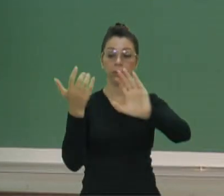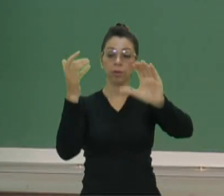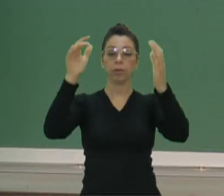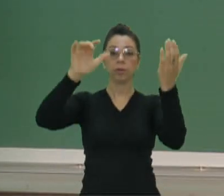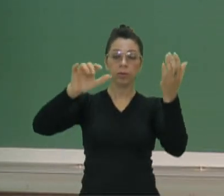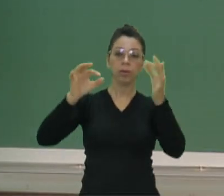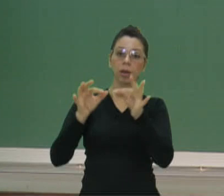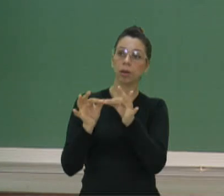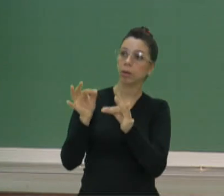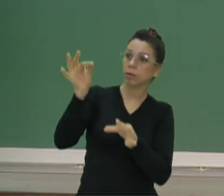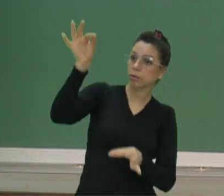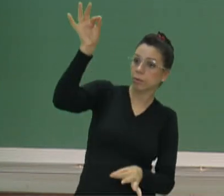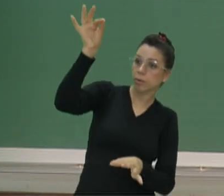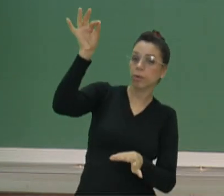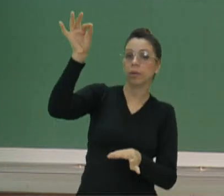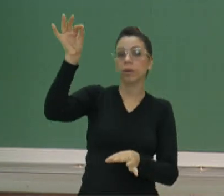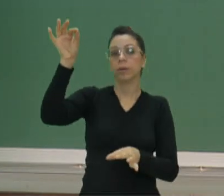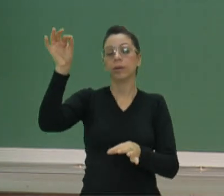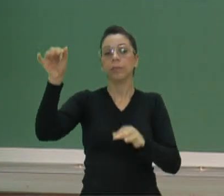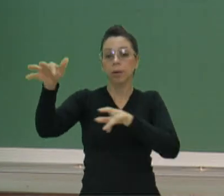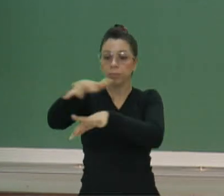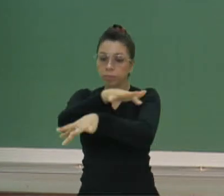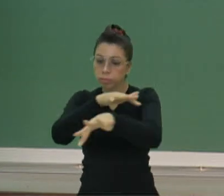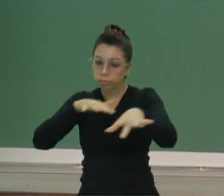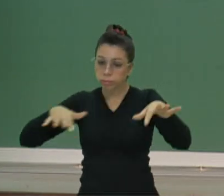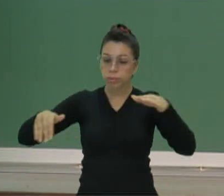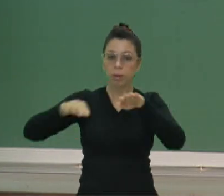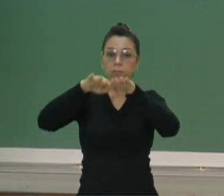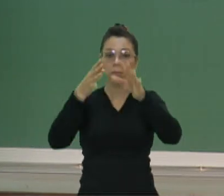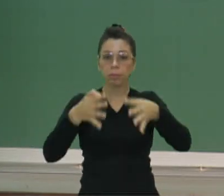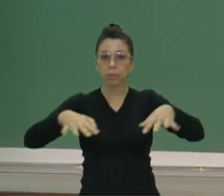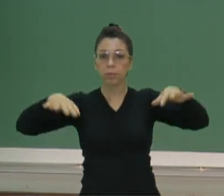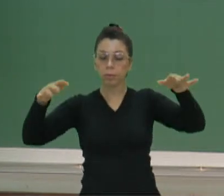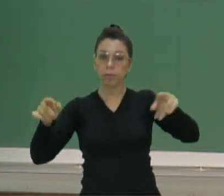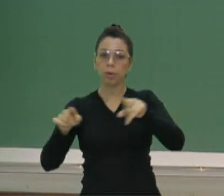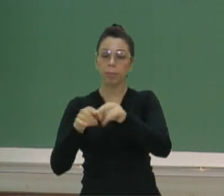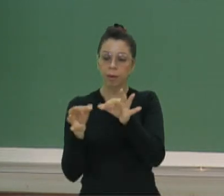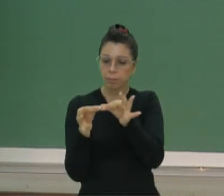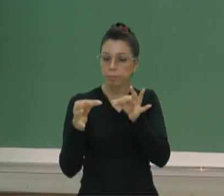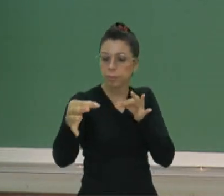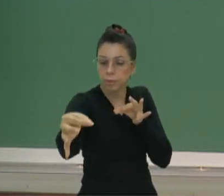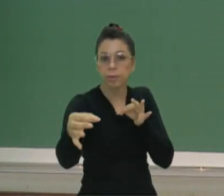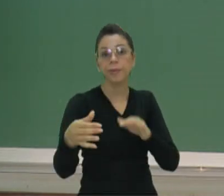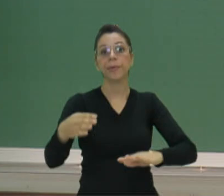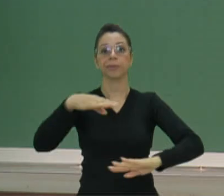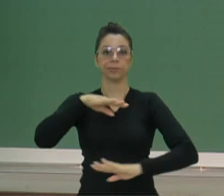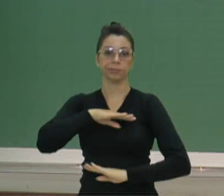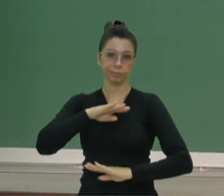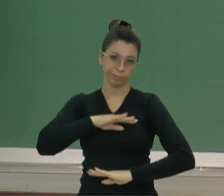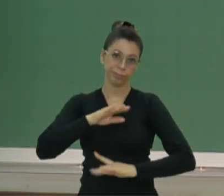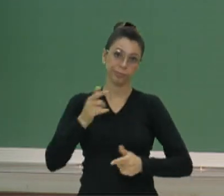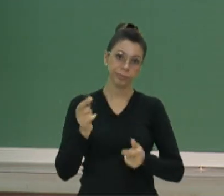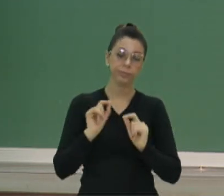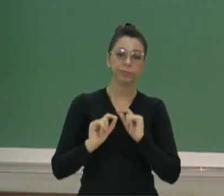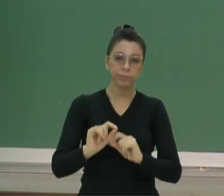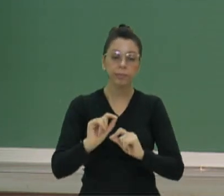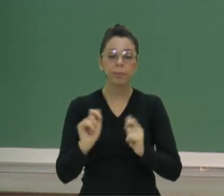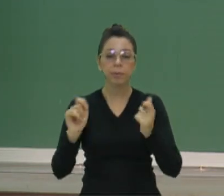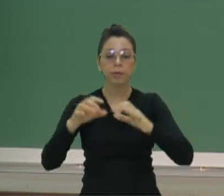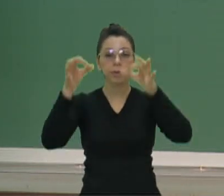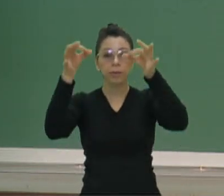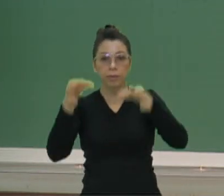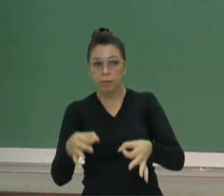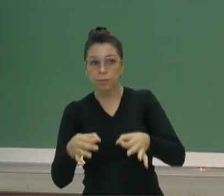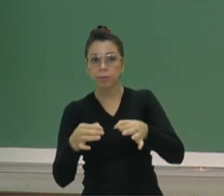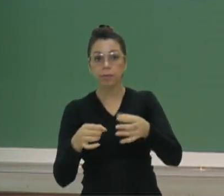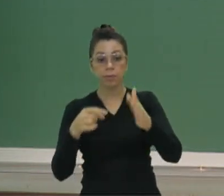então a altitude, a massa de ar, a maritimidade e a latitude. Então essas situações fazem com que a gente tenha certeza que